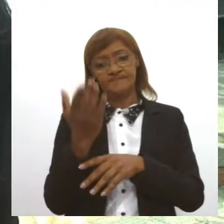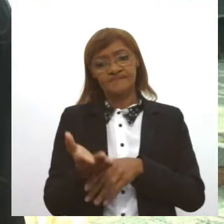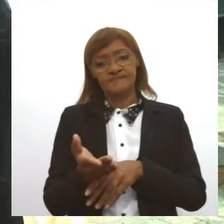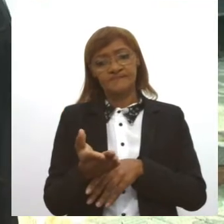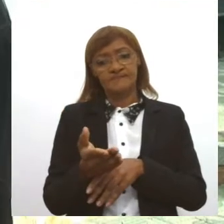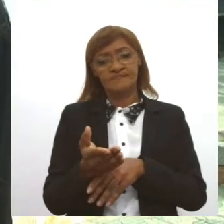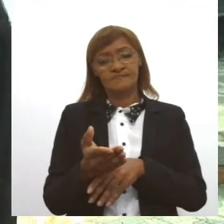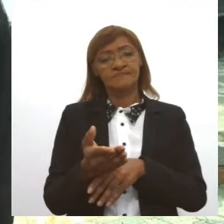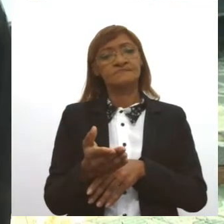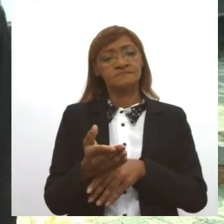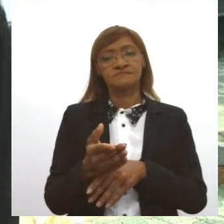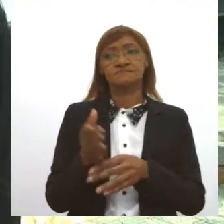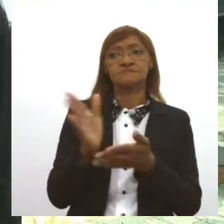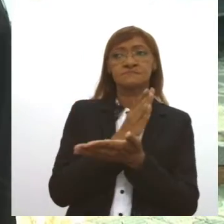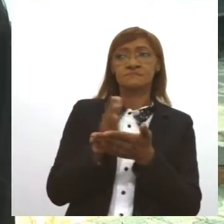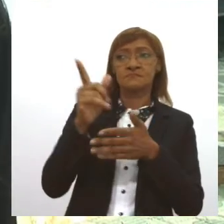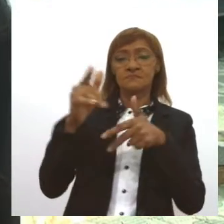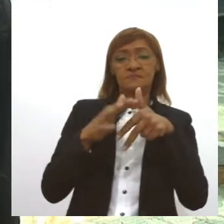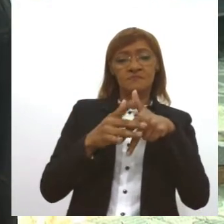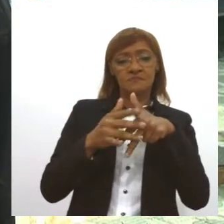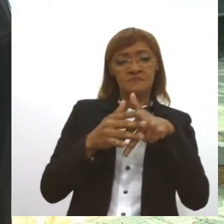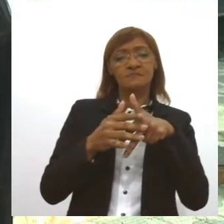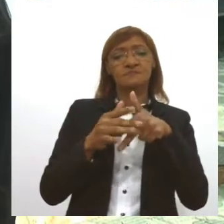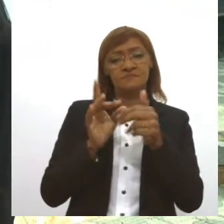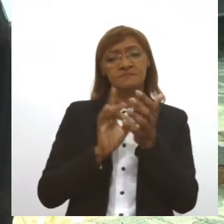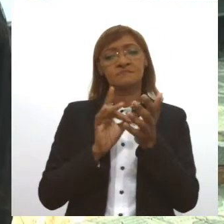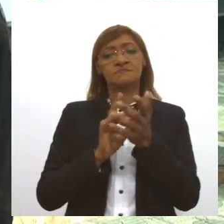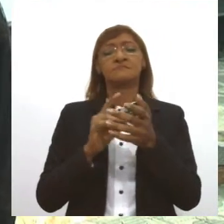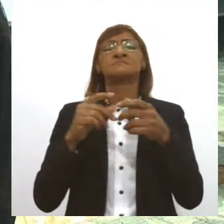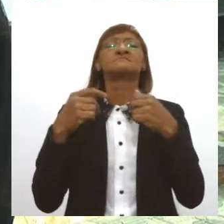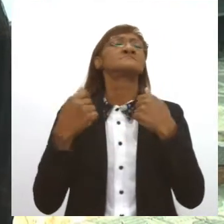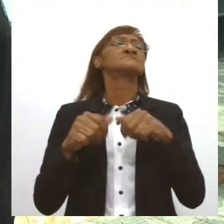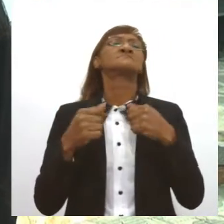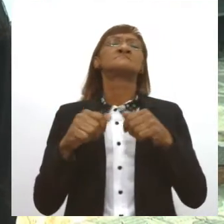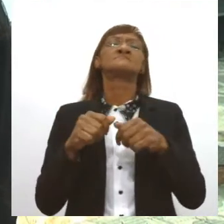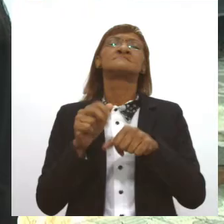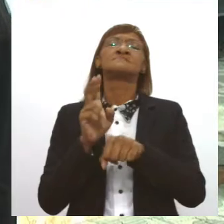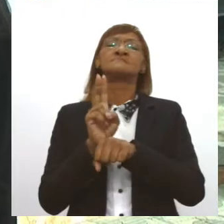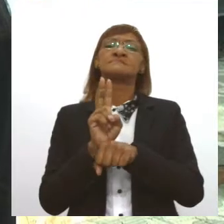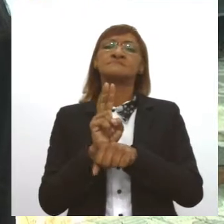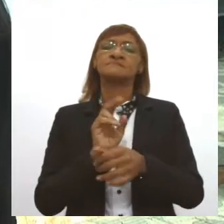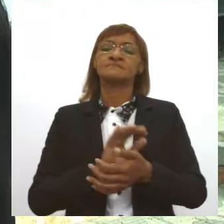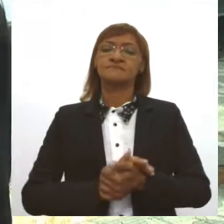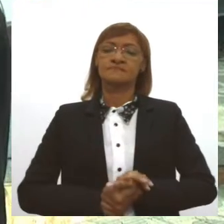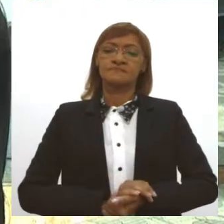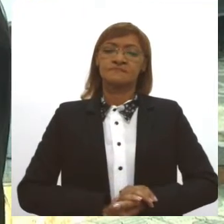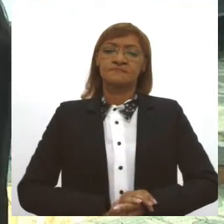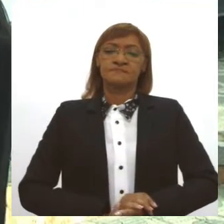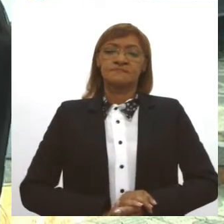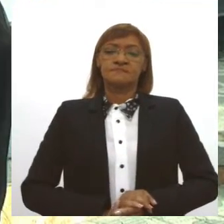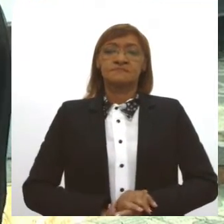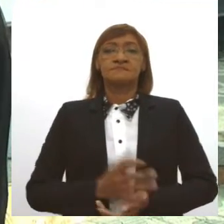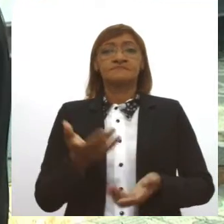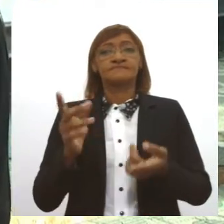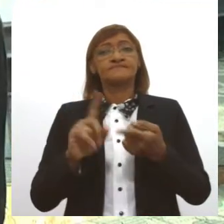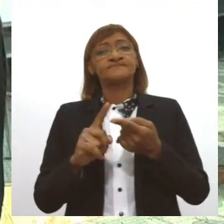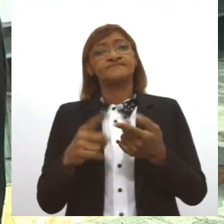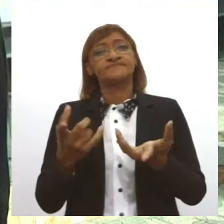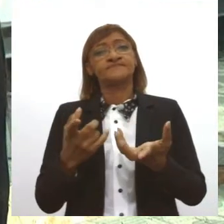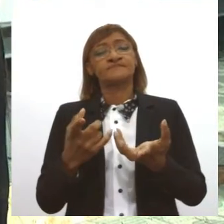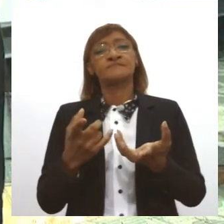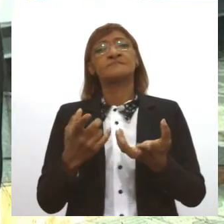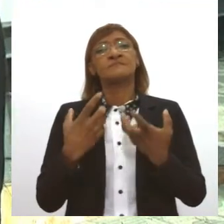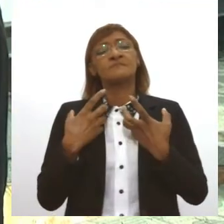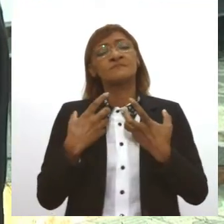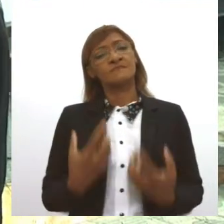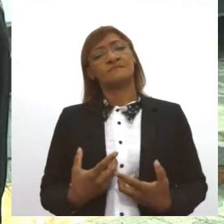pacientes que realmente são perfil hospitalar, que a gente precisa dar uma assistência maior a esses pacientes, e diminui o desgaste, né?